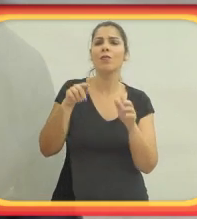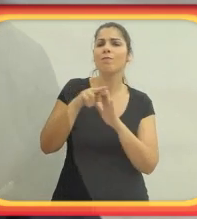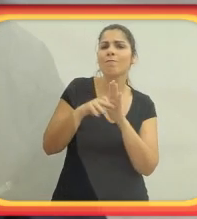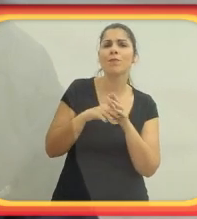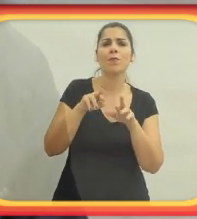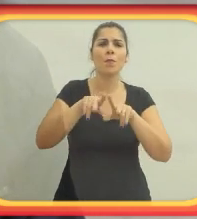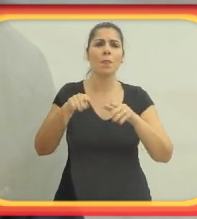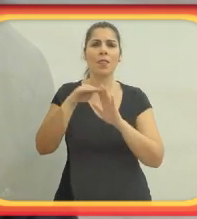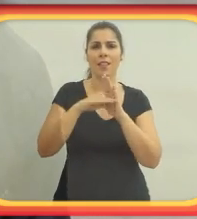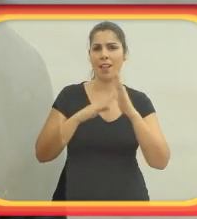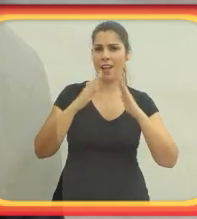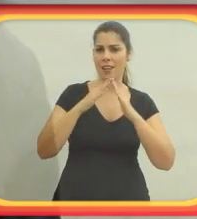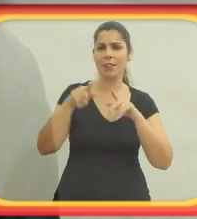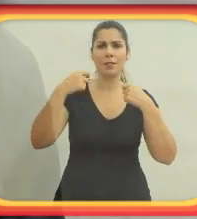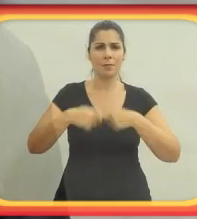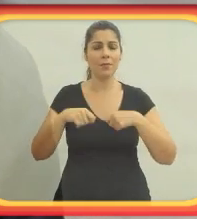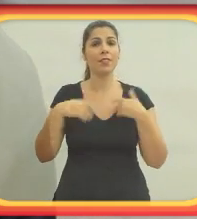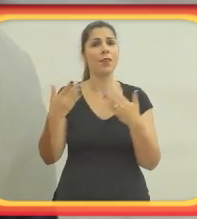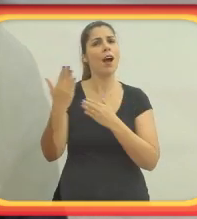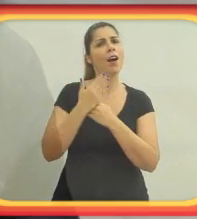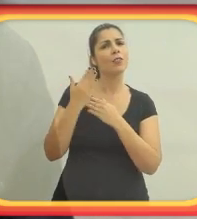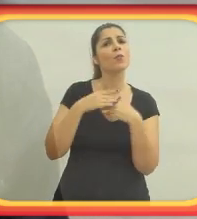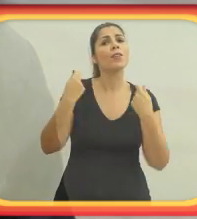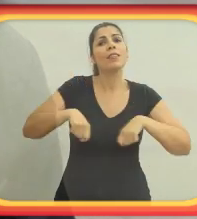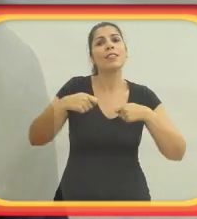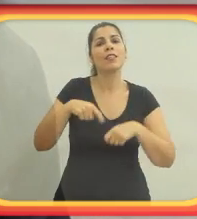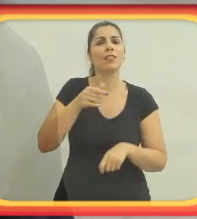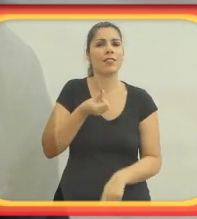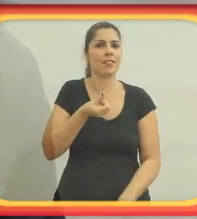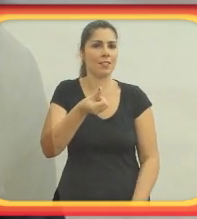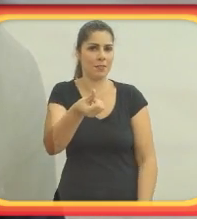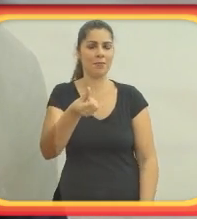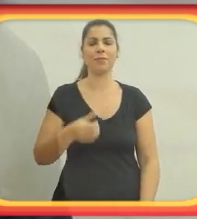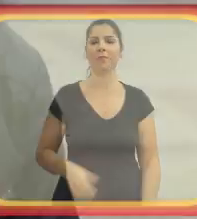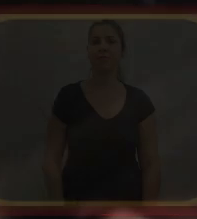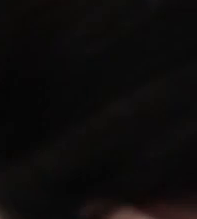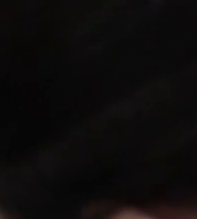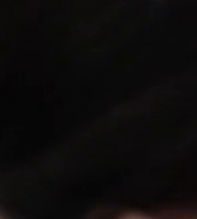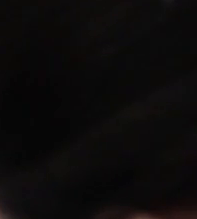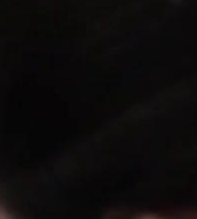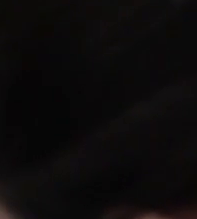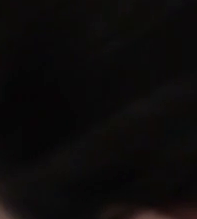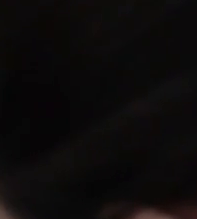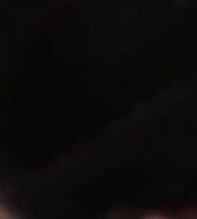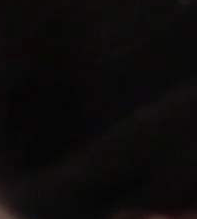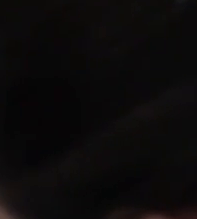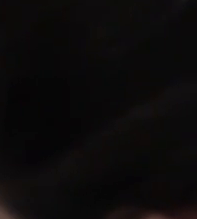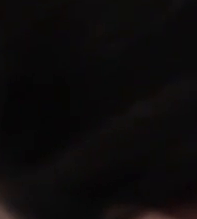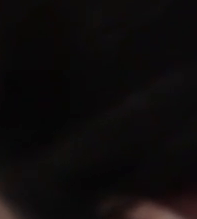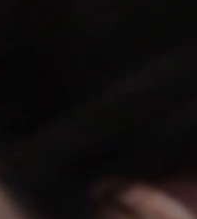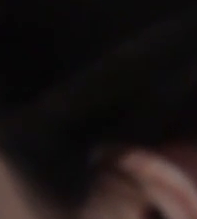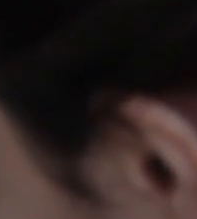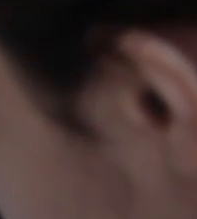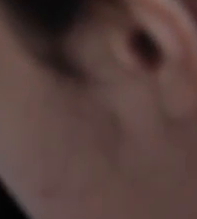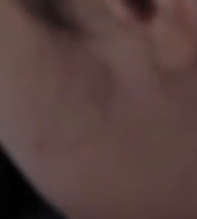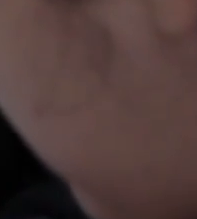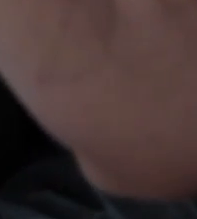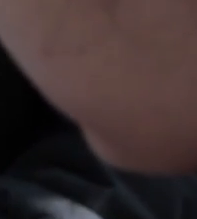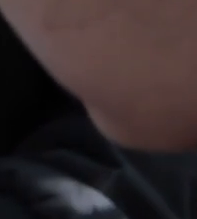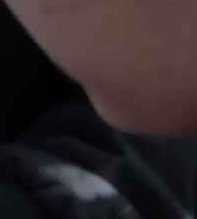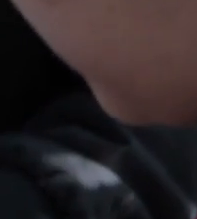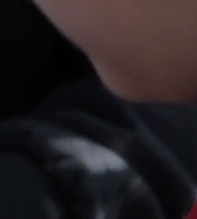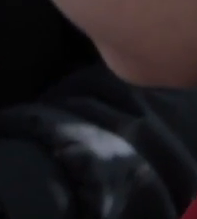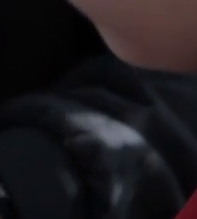vez em quando em umas tarefas que ela precisa, ela me ajudando. E foi isso nesses 6 meses. Em uma área externa, Eliel e